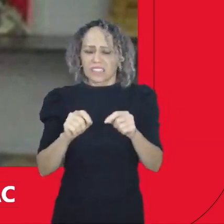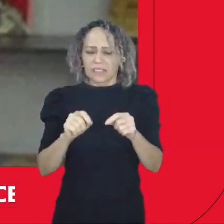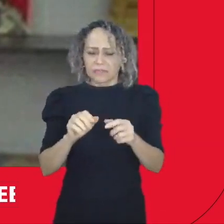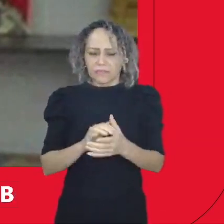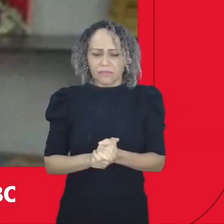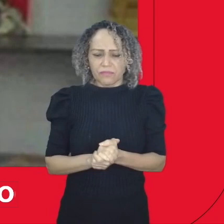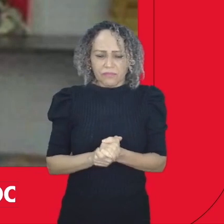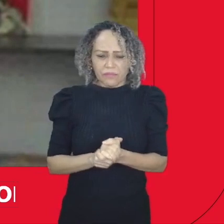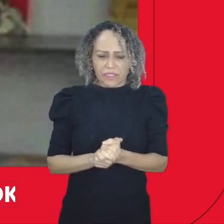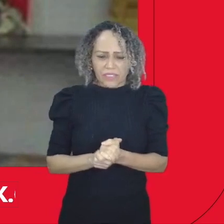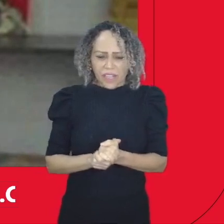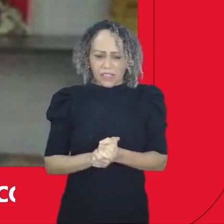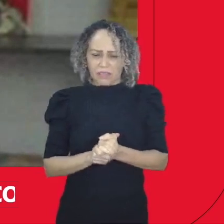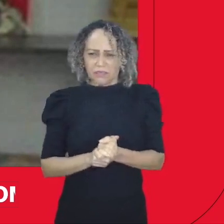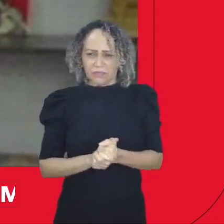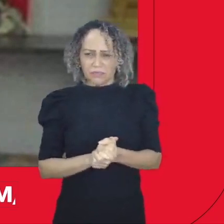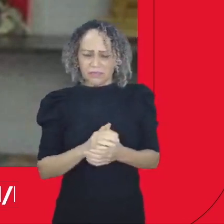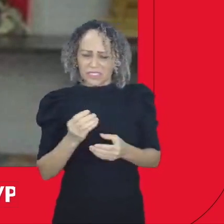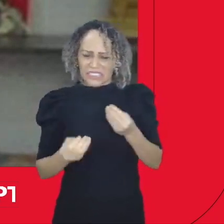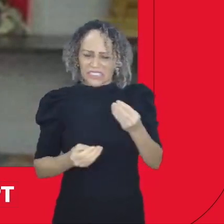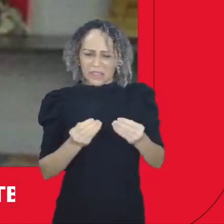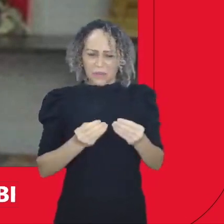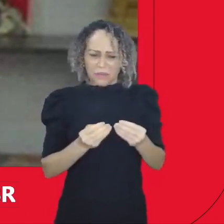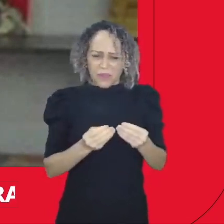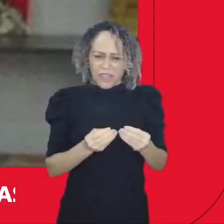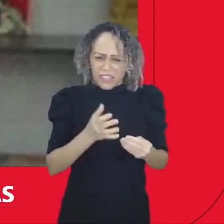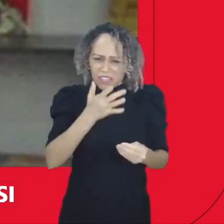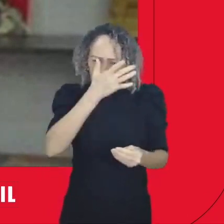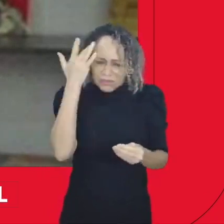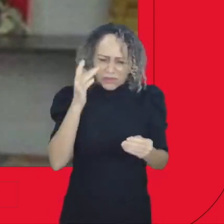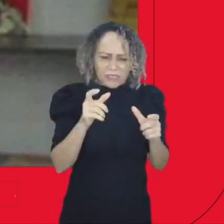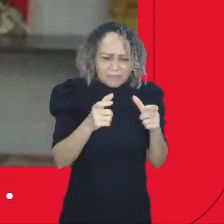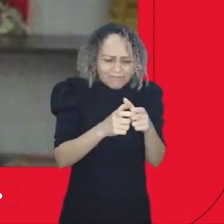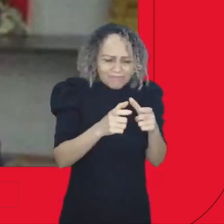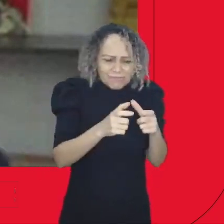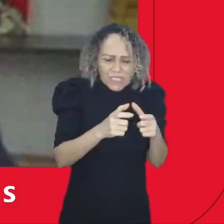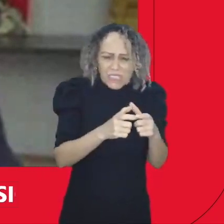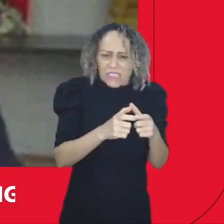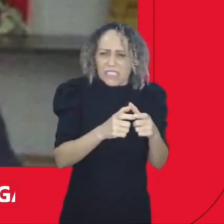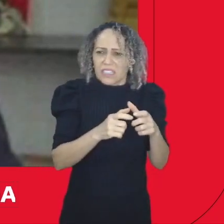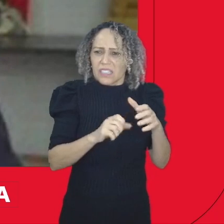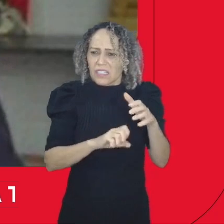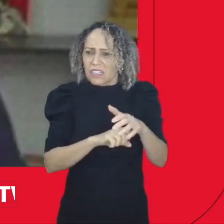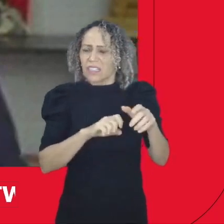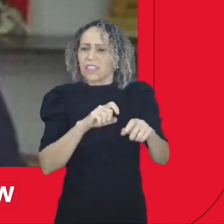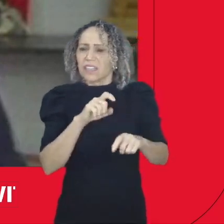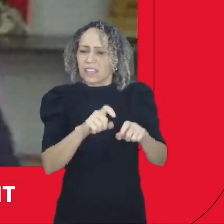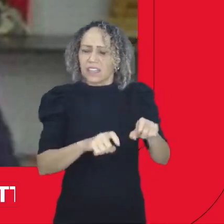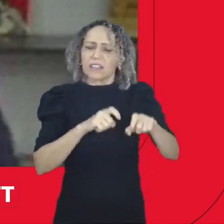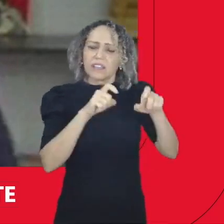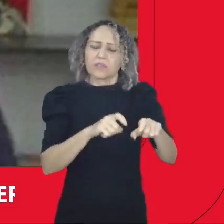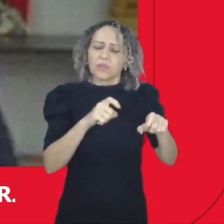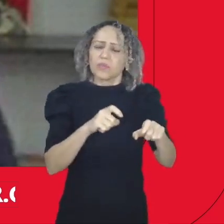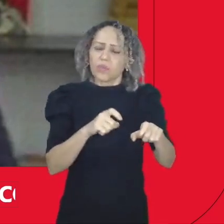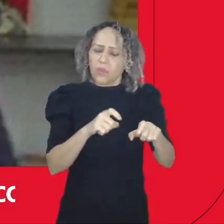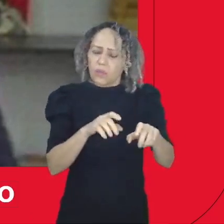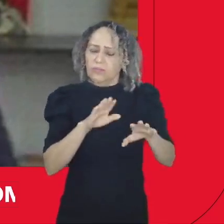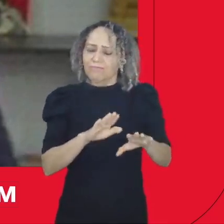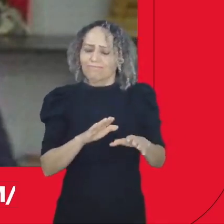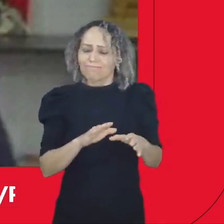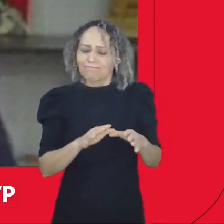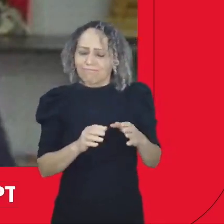característica produzir de uma forma diversificada, migra para a monocultura, e aqui no Rio Grande do Sul, às vezes tu viaja para o interior, parece que o nosso